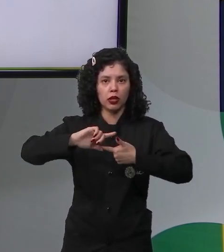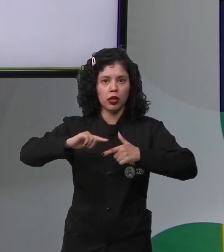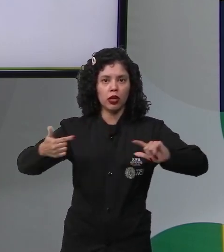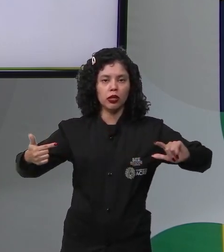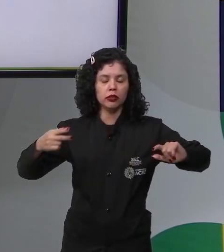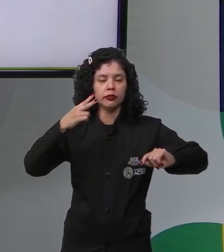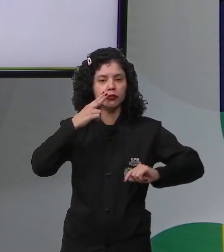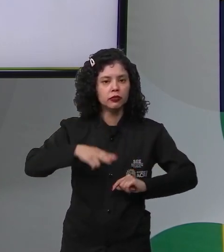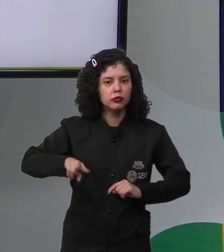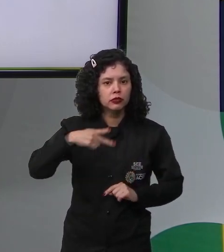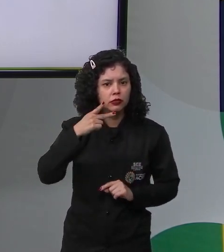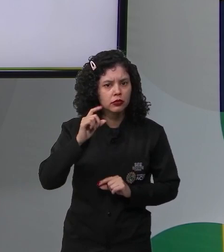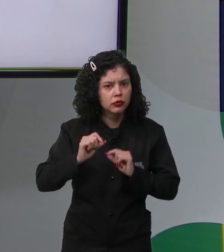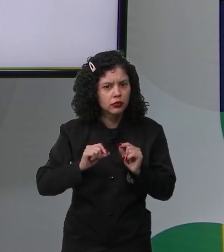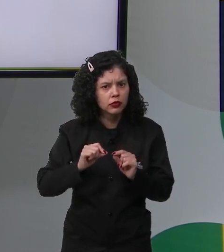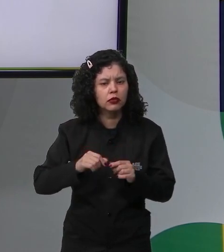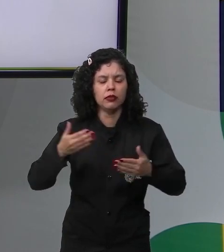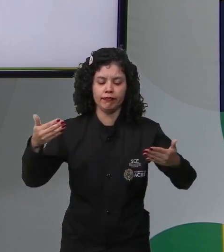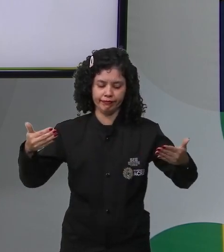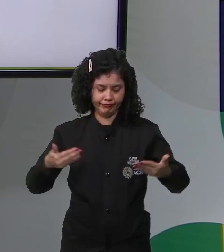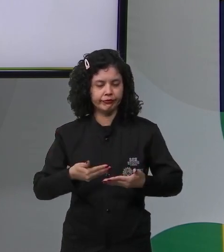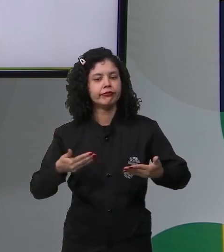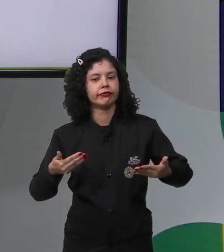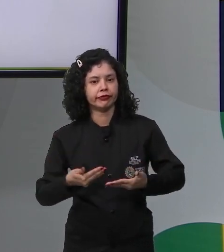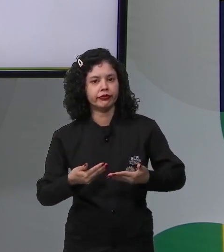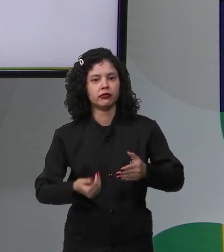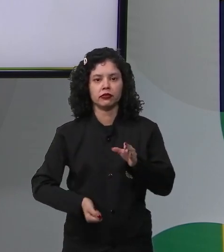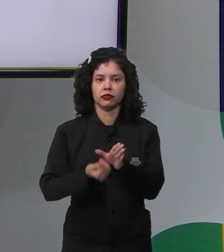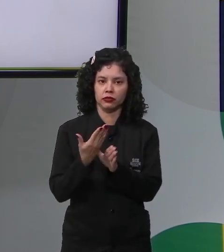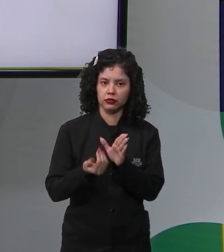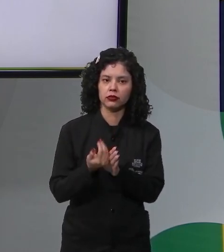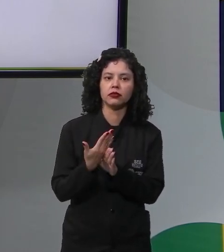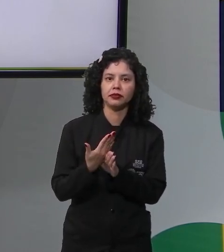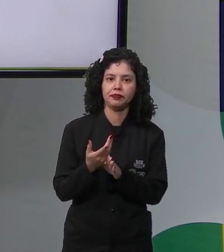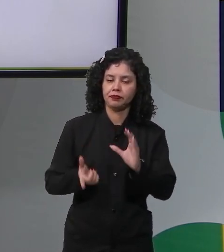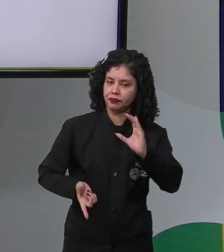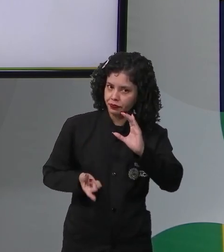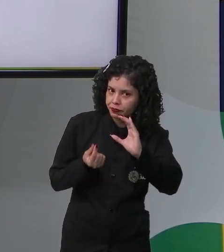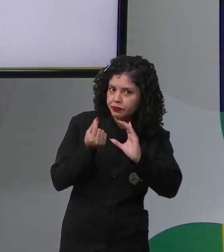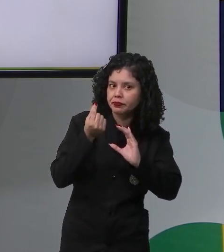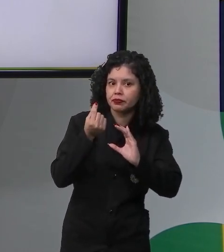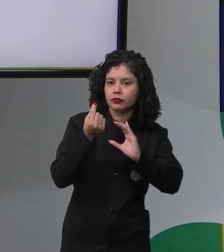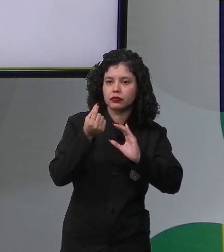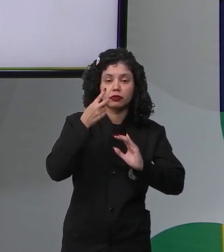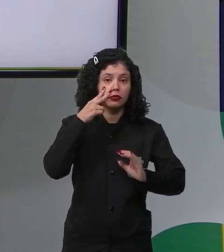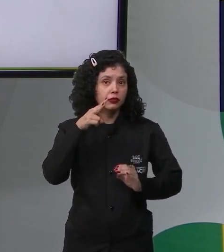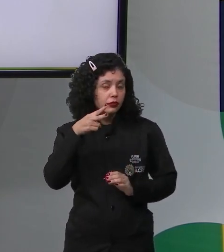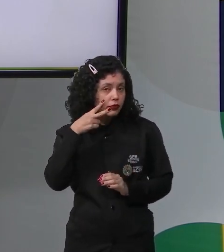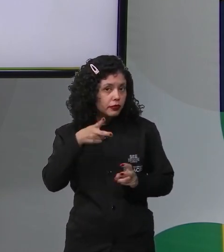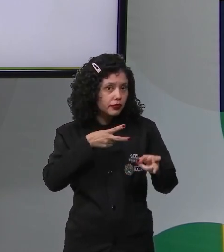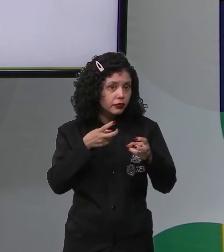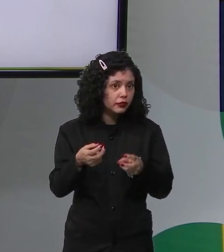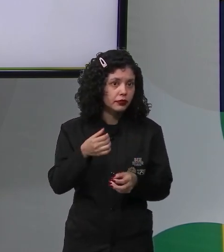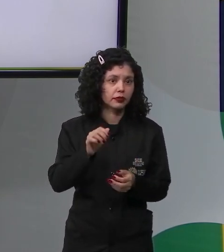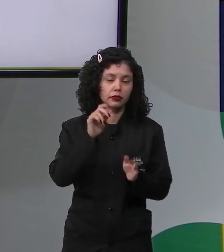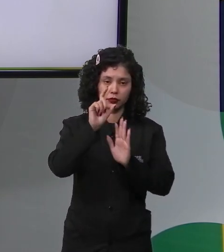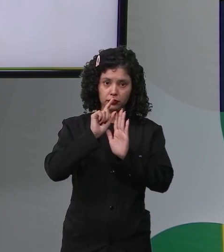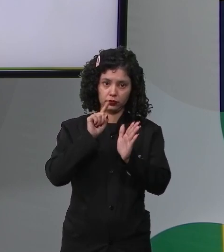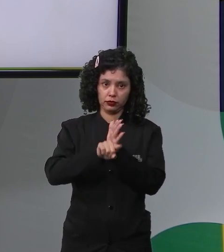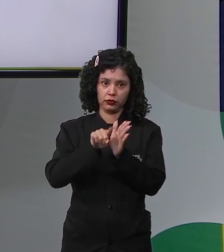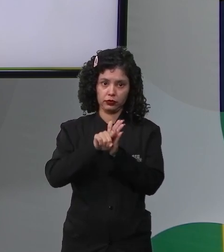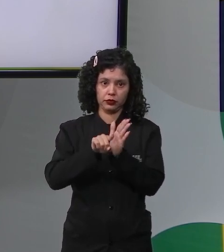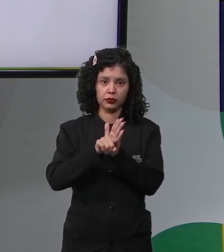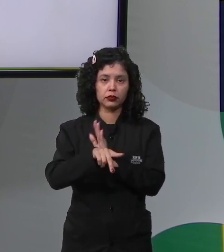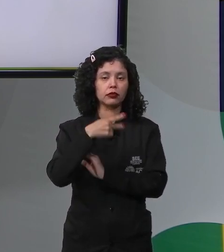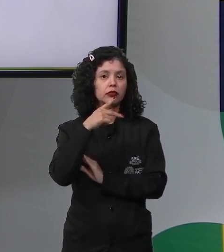nós estamos tratando do atual modo de produção capitalista. E percebam que o próprio enunciado da